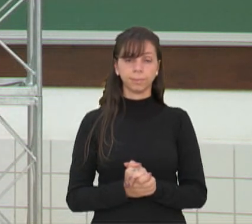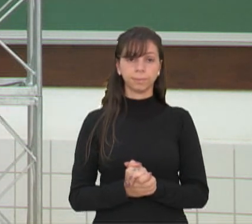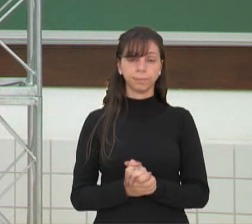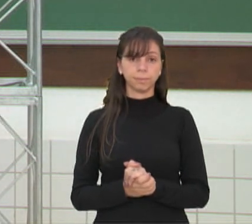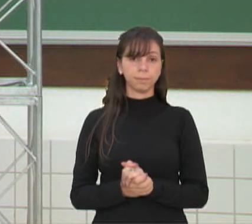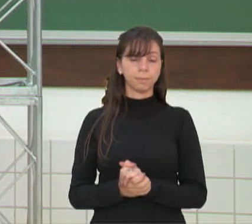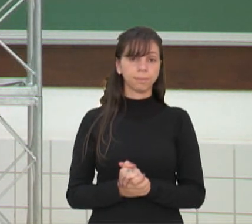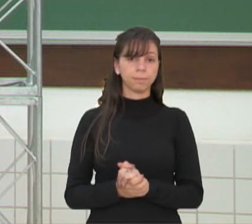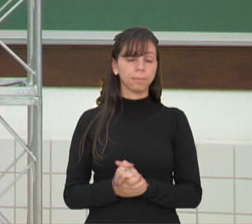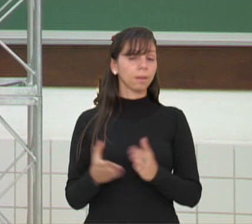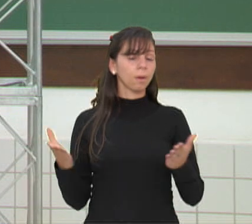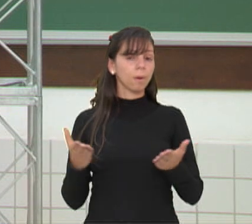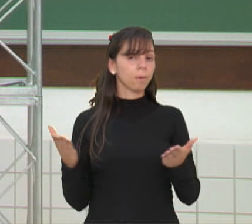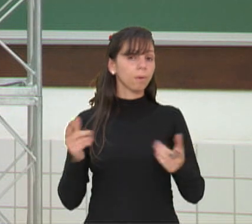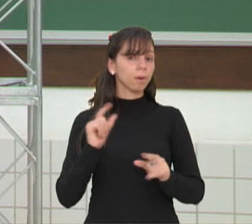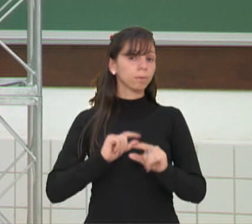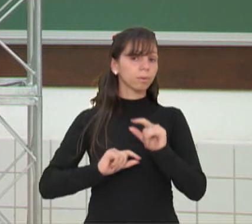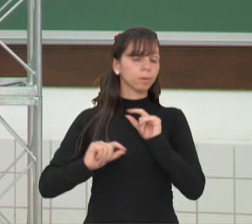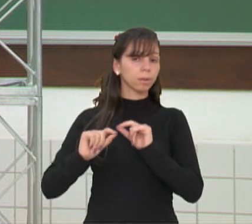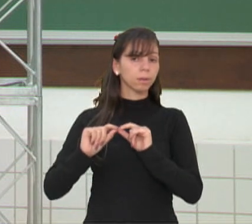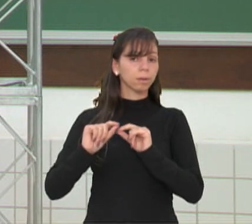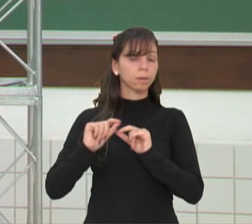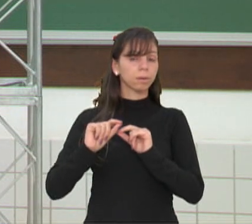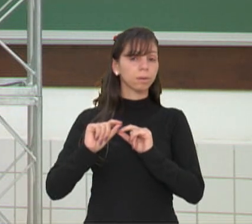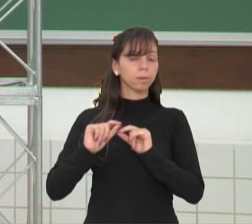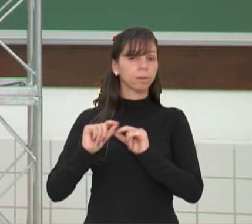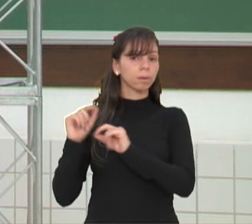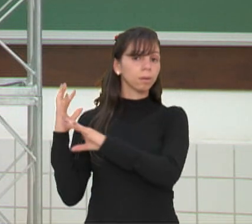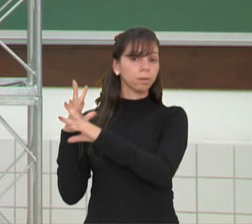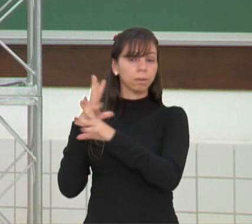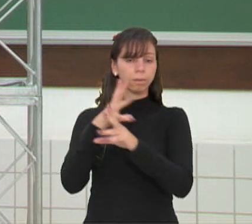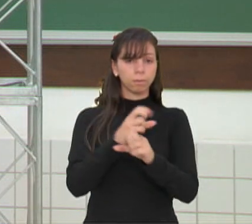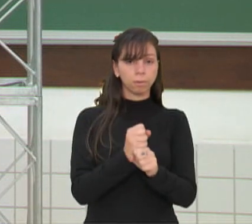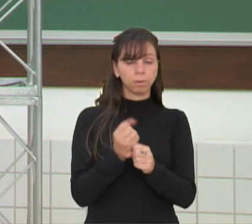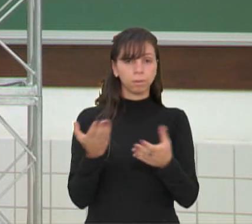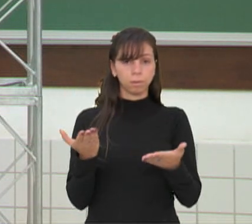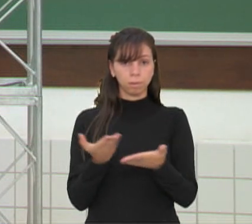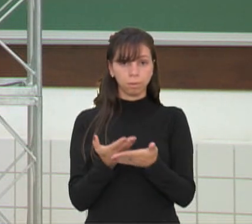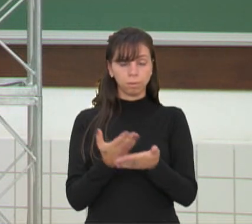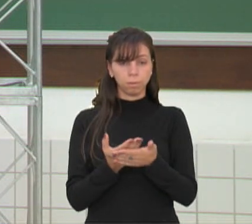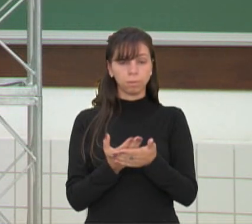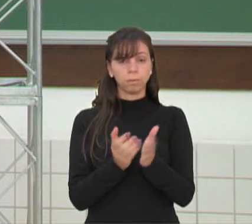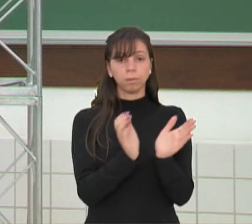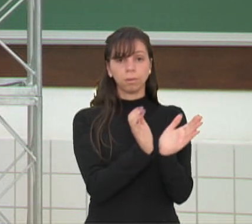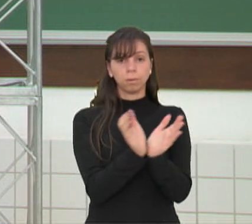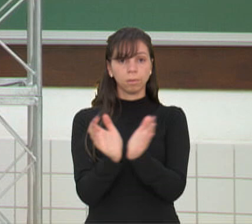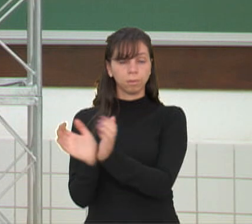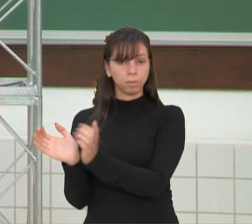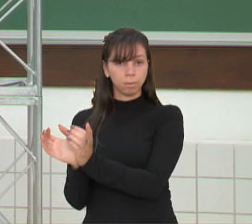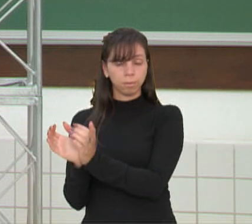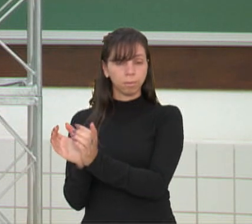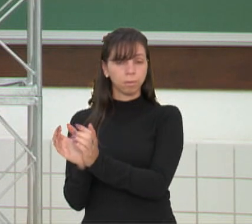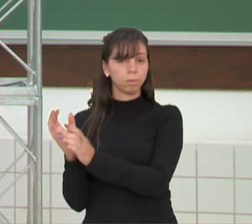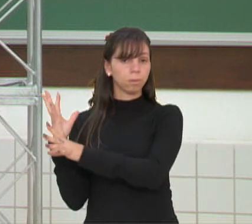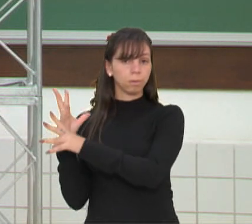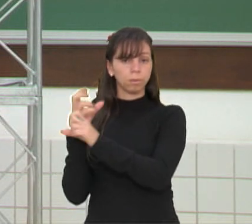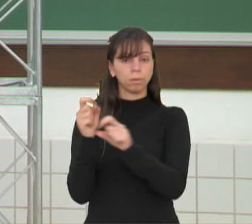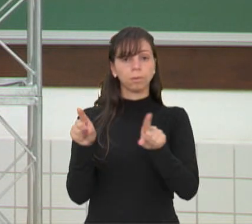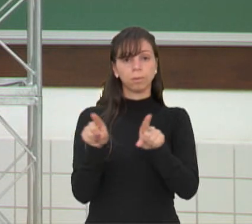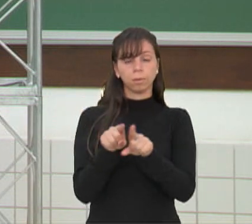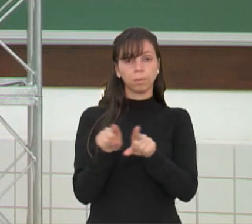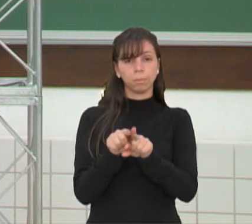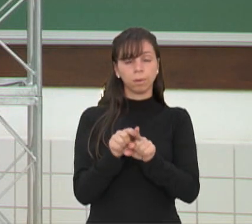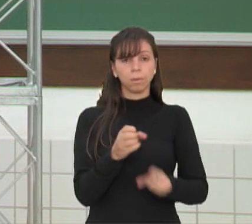Então, o que nós vimos na aula de hoje? O que nós revisamos na aula de hoje? Nós revimos os conjuntos, nós recordamos que os